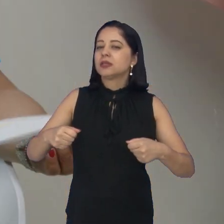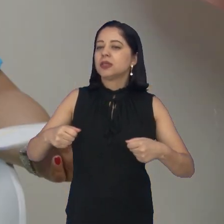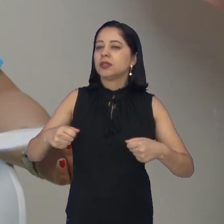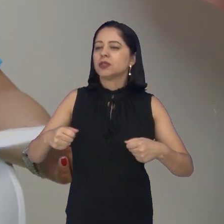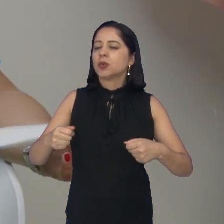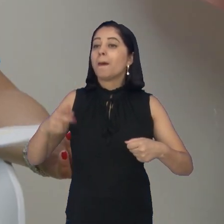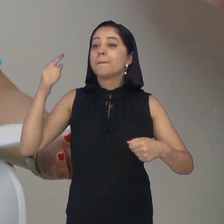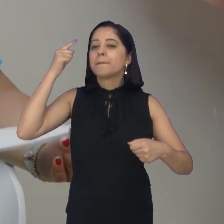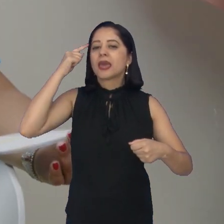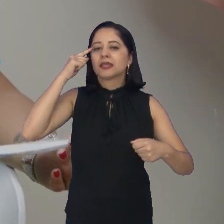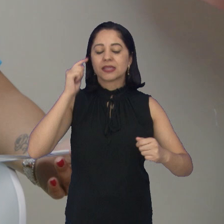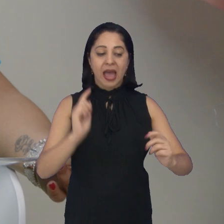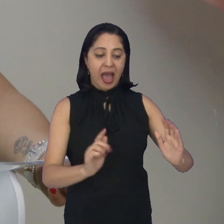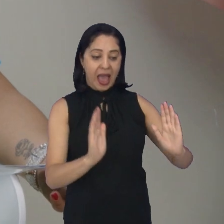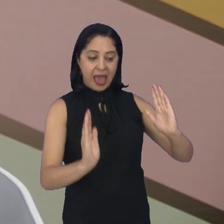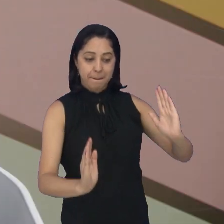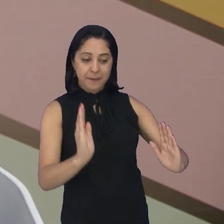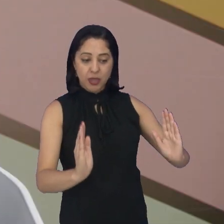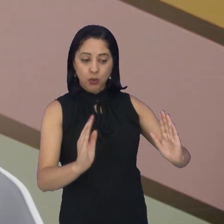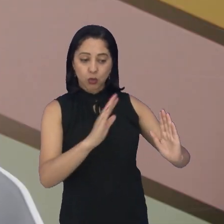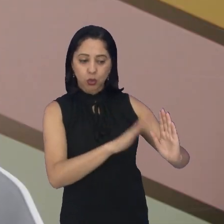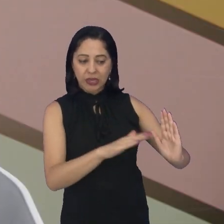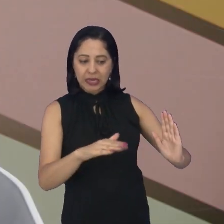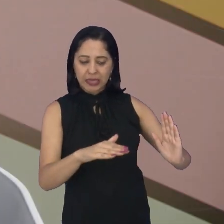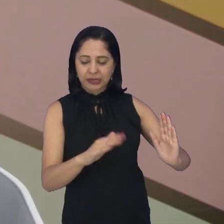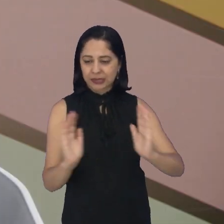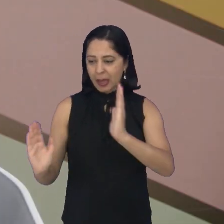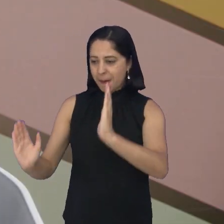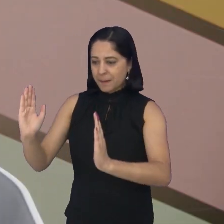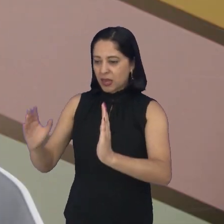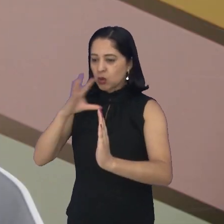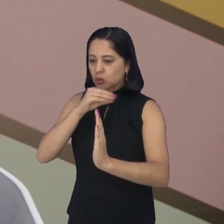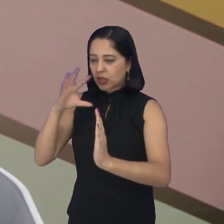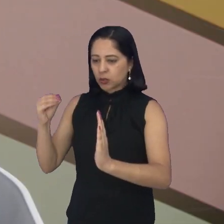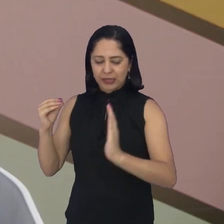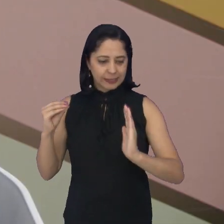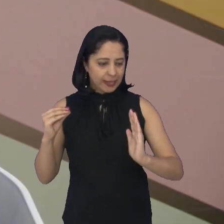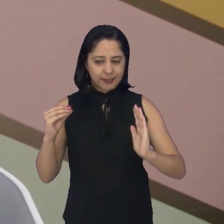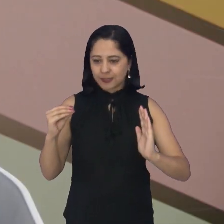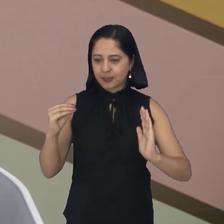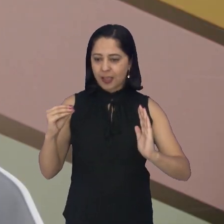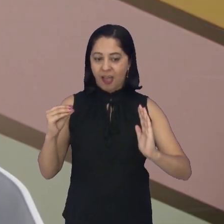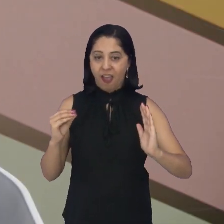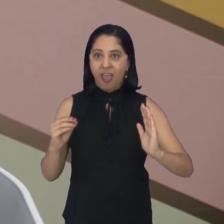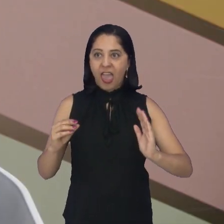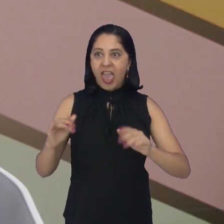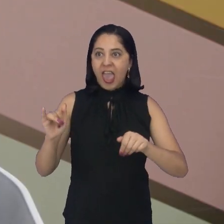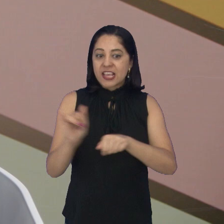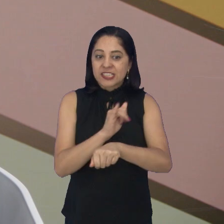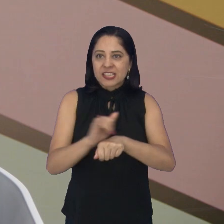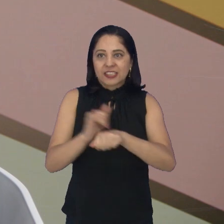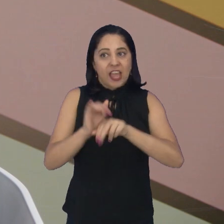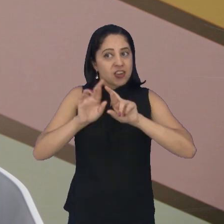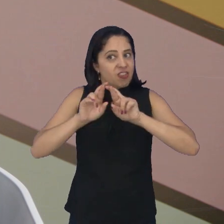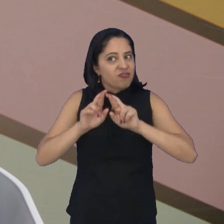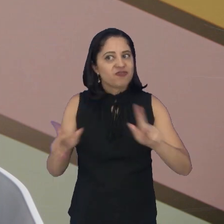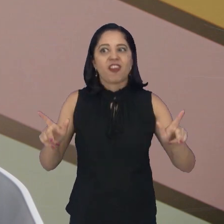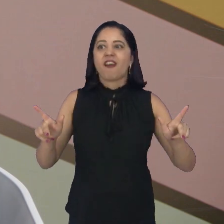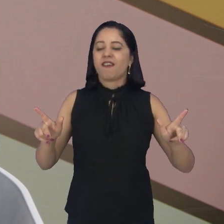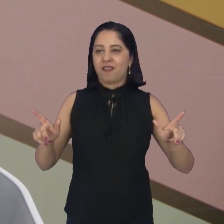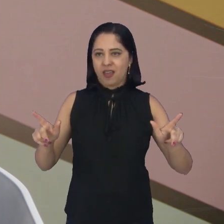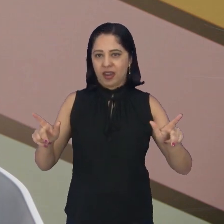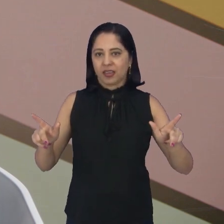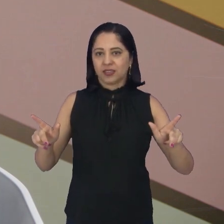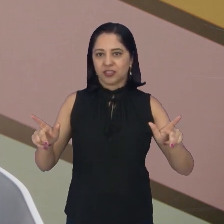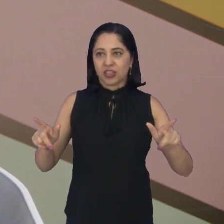primeira infância e o que esperar da adolescência. A adolescência, como eu disse, é o segundo nascimento. Então, é o ser